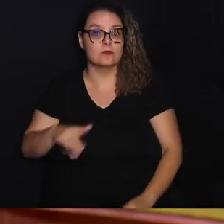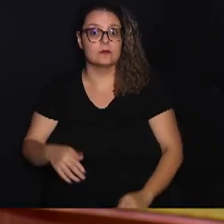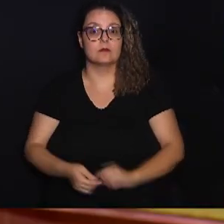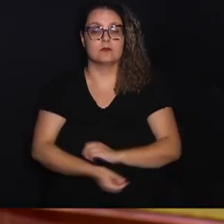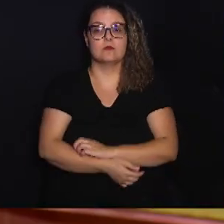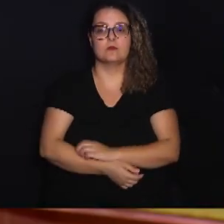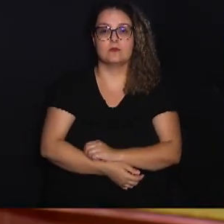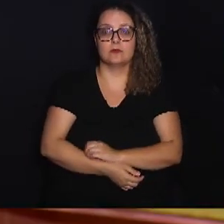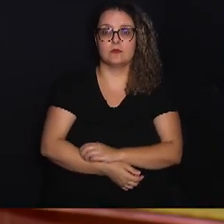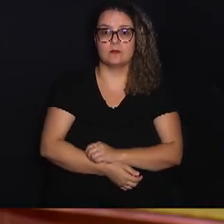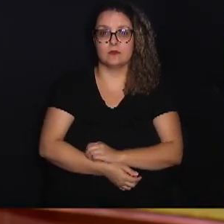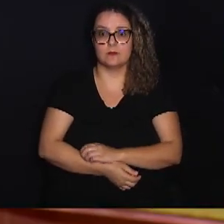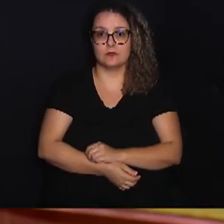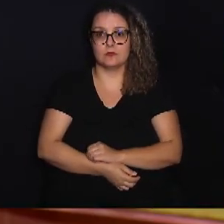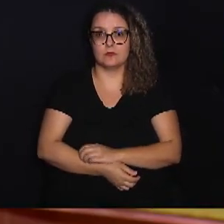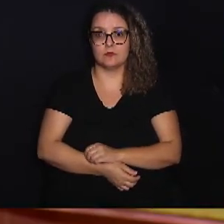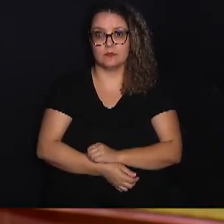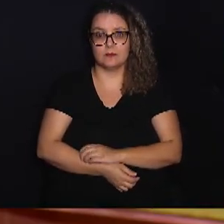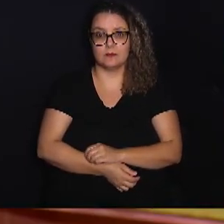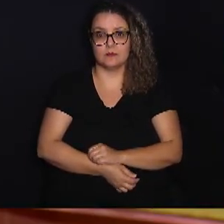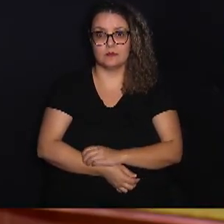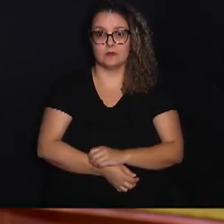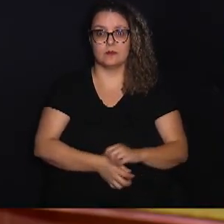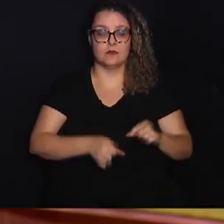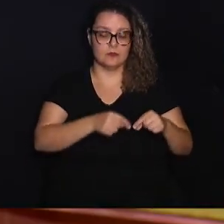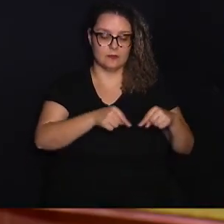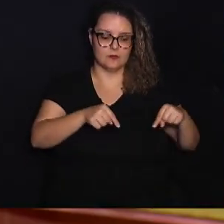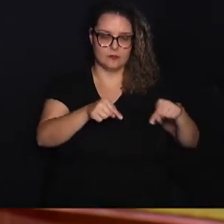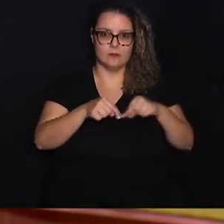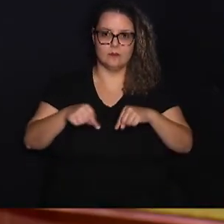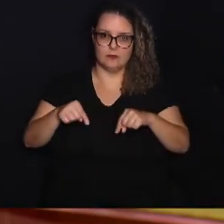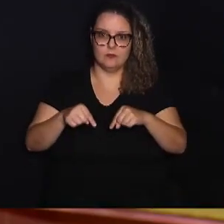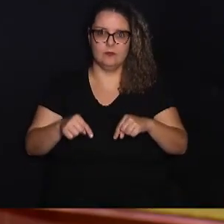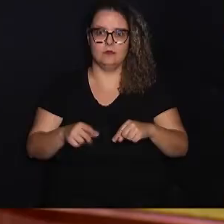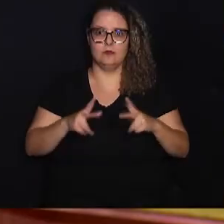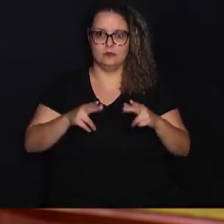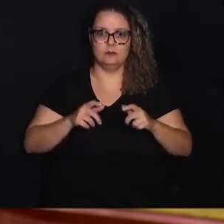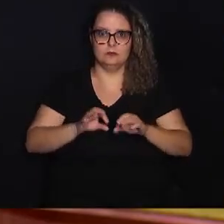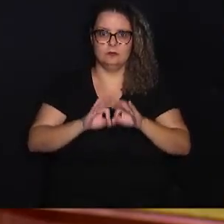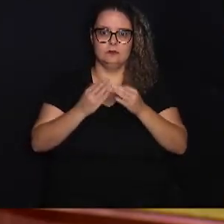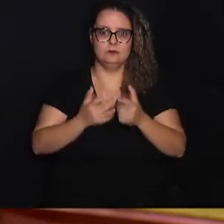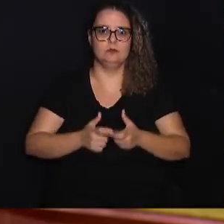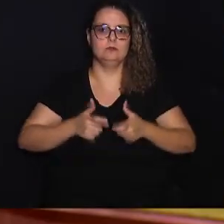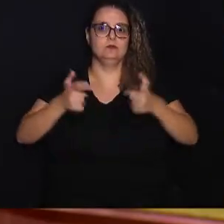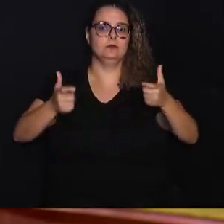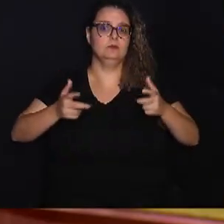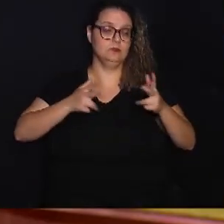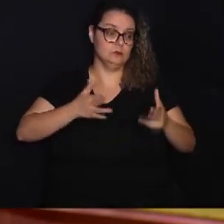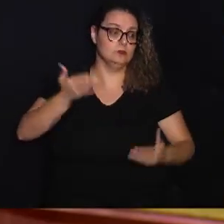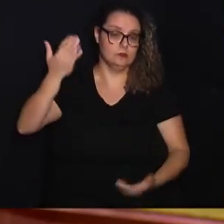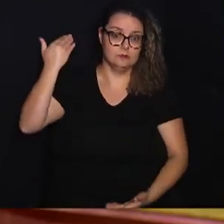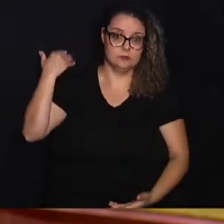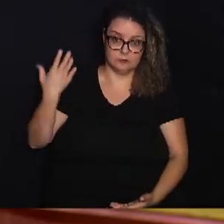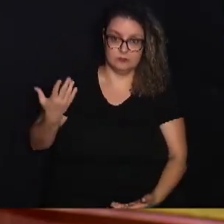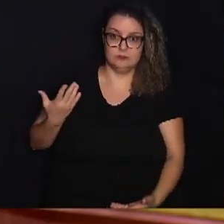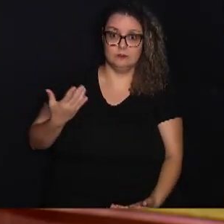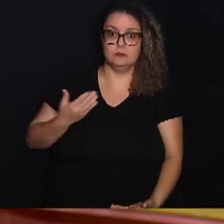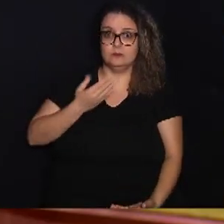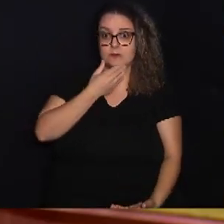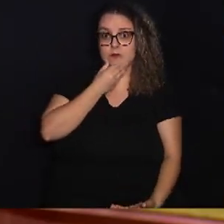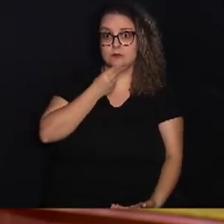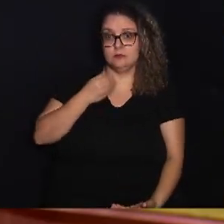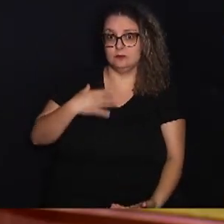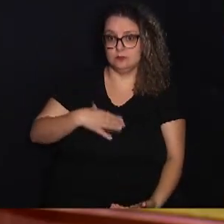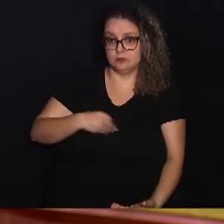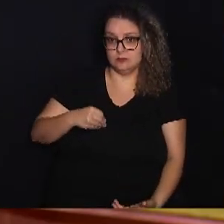turmas, elas é como se fosse uma grande família, antigamente uma grande família que os irmãos, os filhos mais